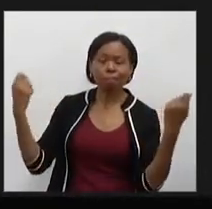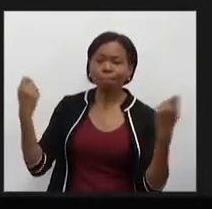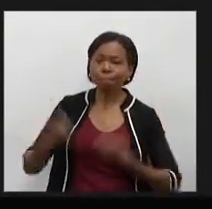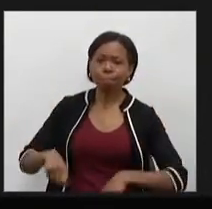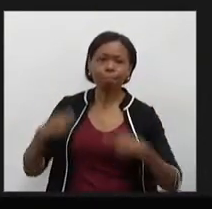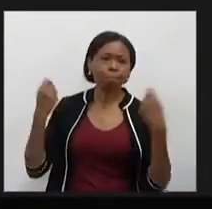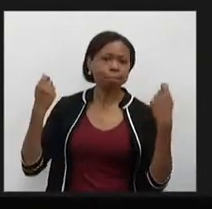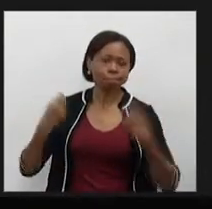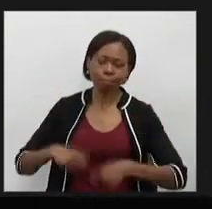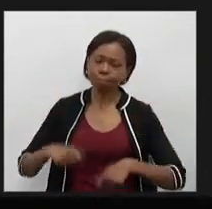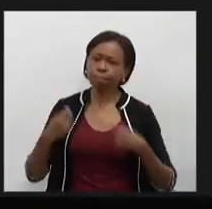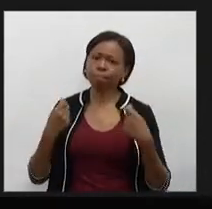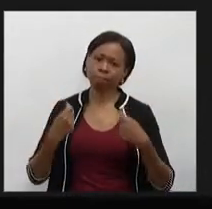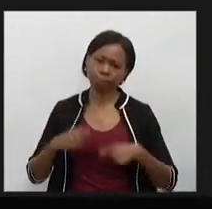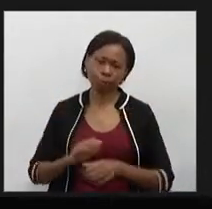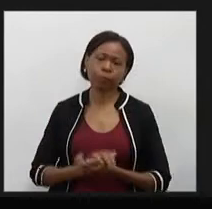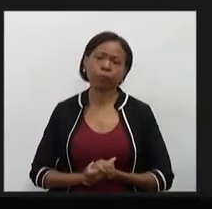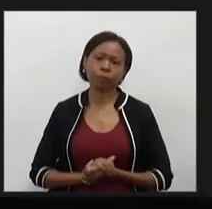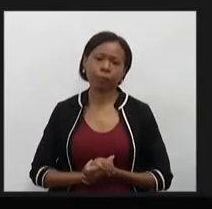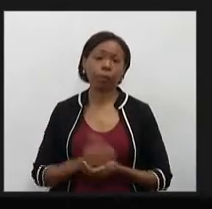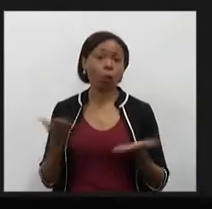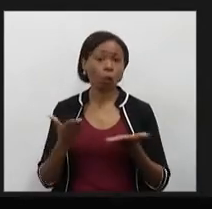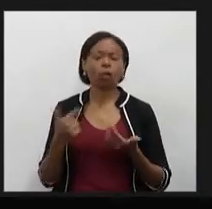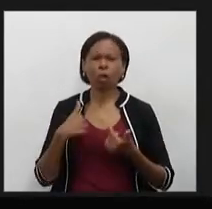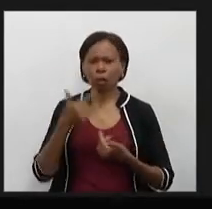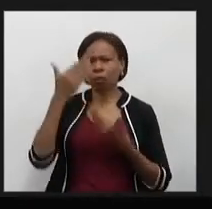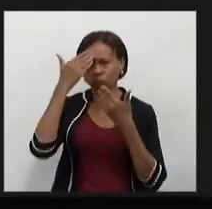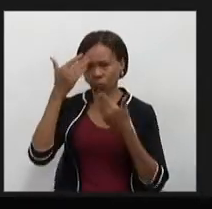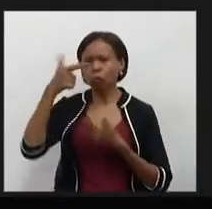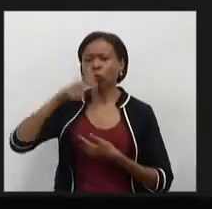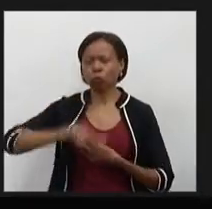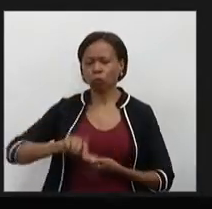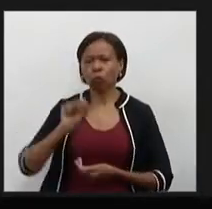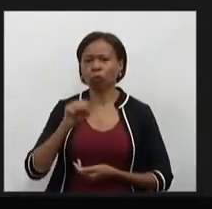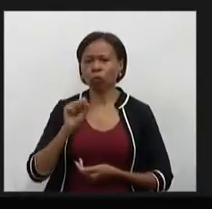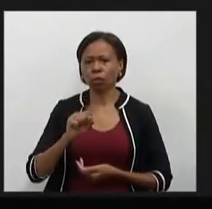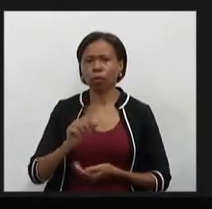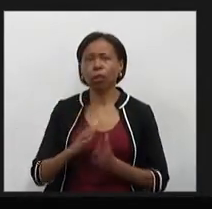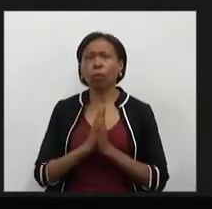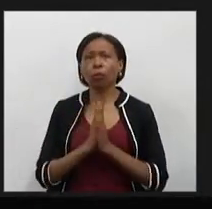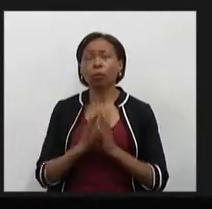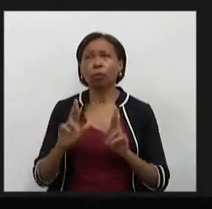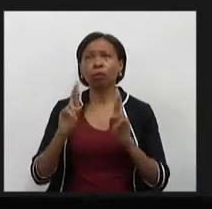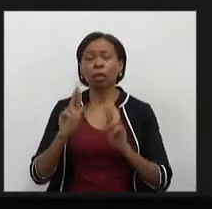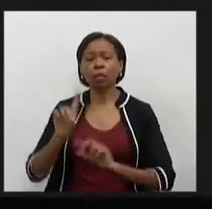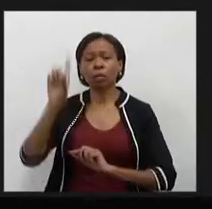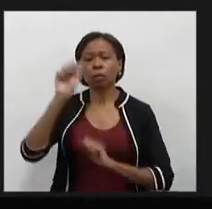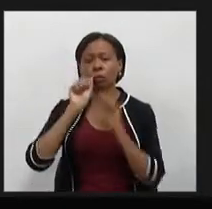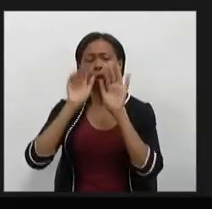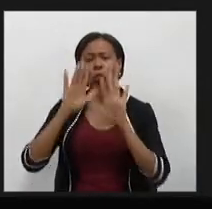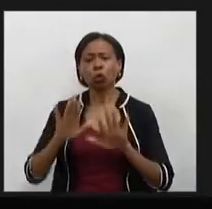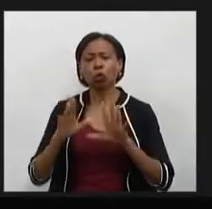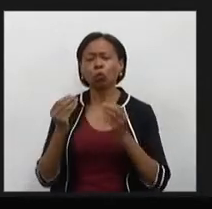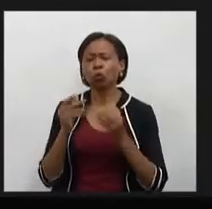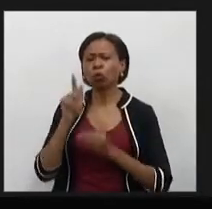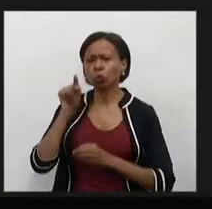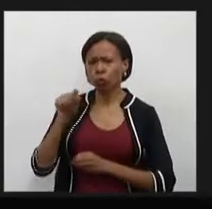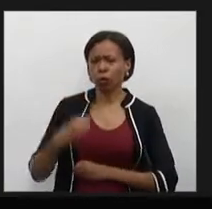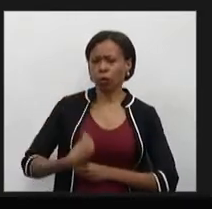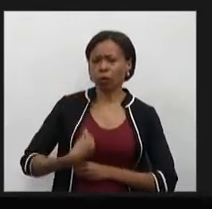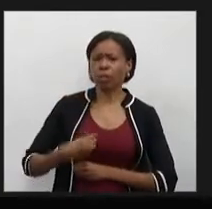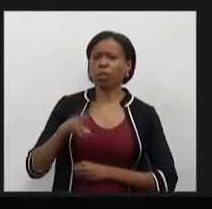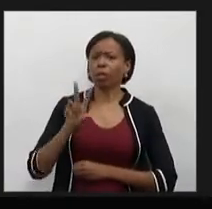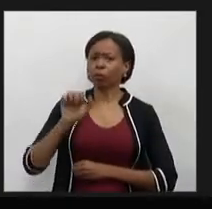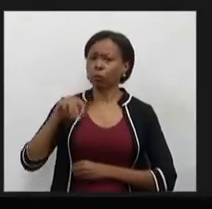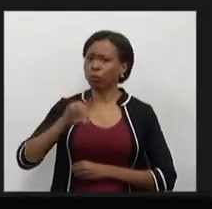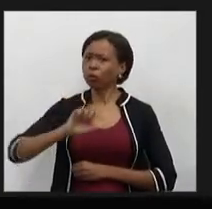está aqui, eu agradeço mais uma vez, espero que Deus abençoe muito você, deputado Wendel Mesquita. É